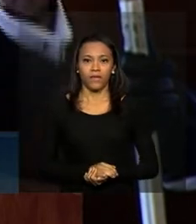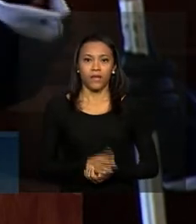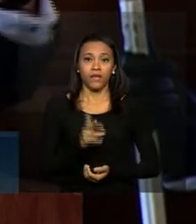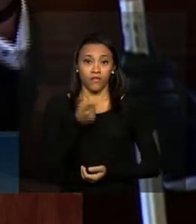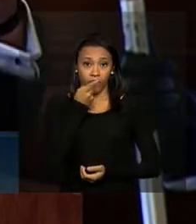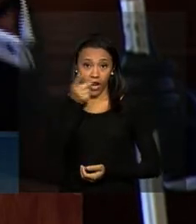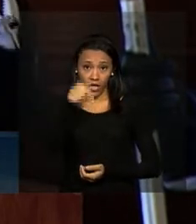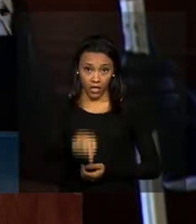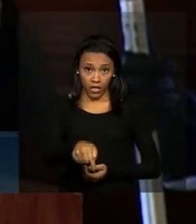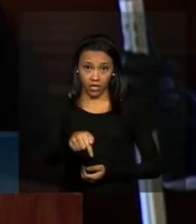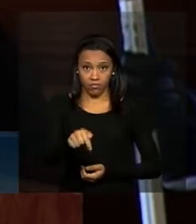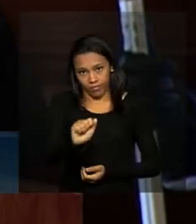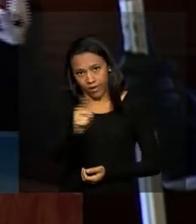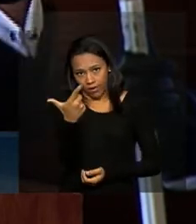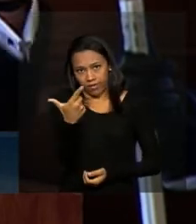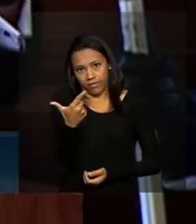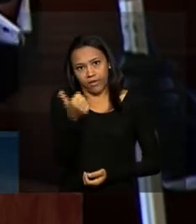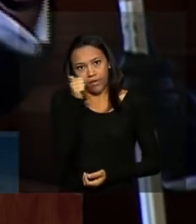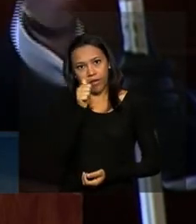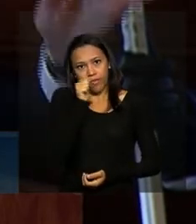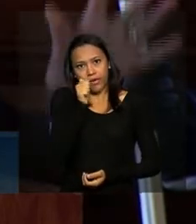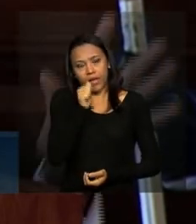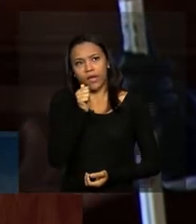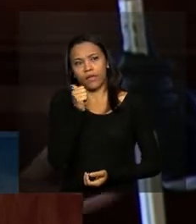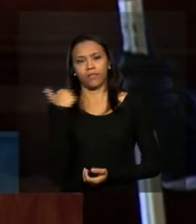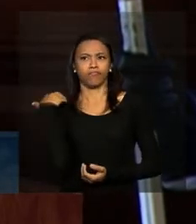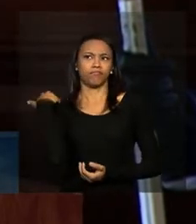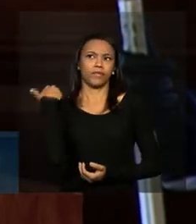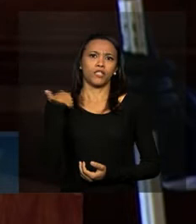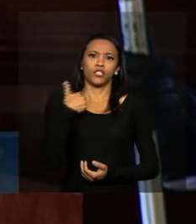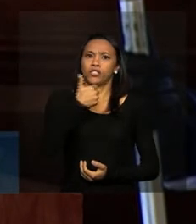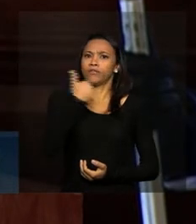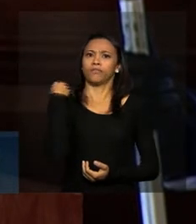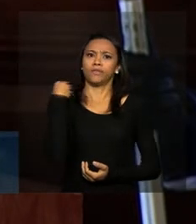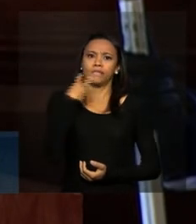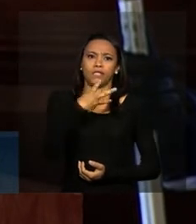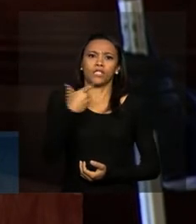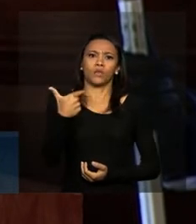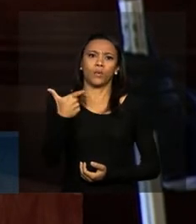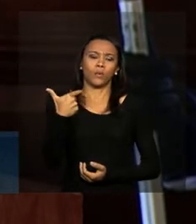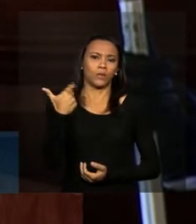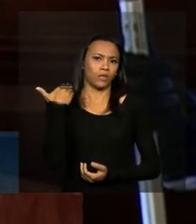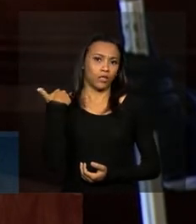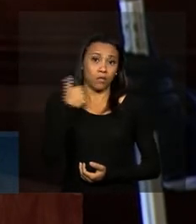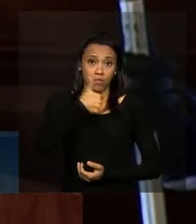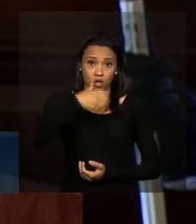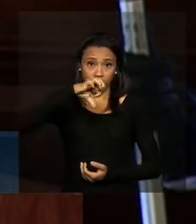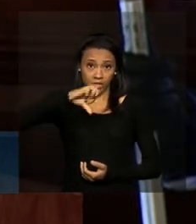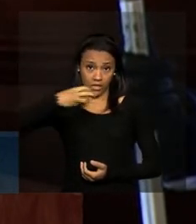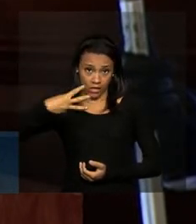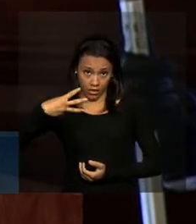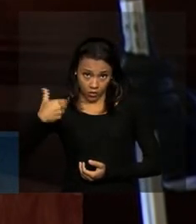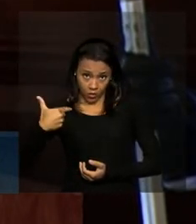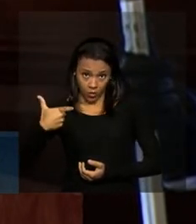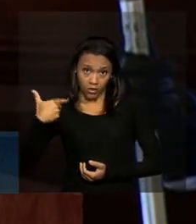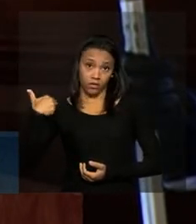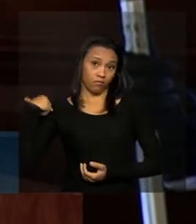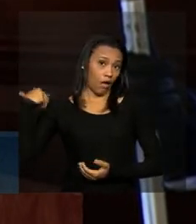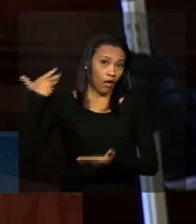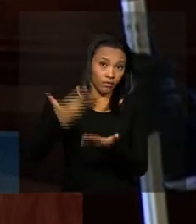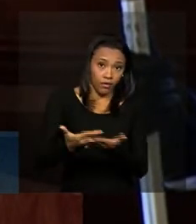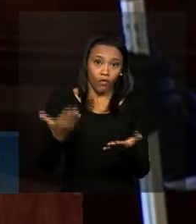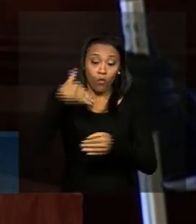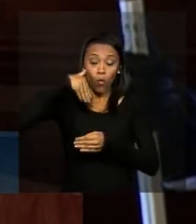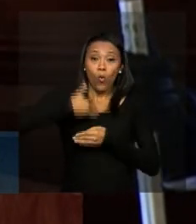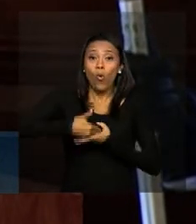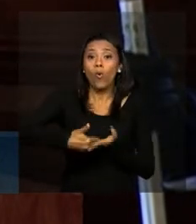Registrar que, o óbvio, né, que a mulher passou a votar de 30 para cá, 32 para cá, portanto participar das questões do Estado de